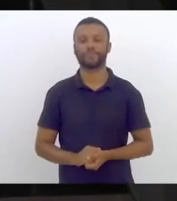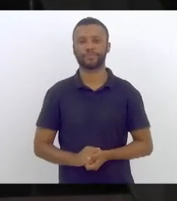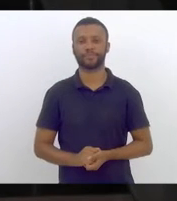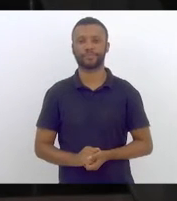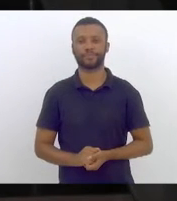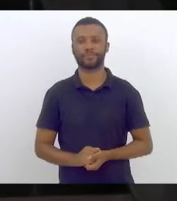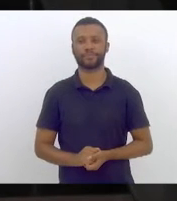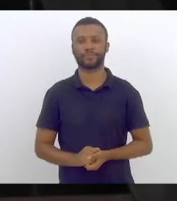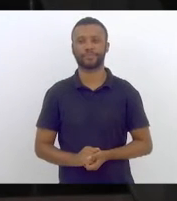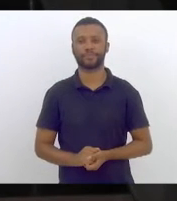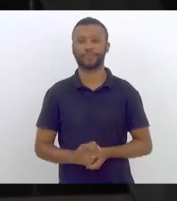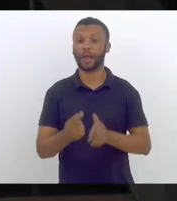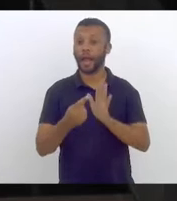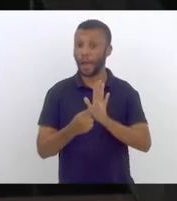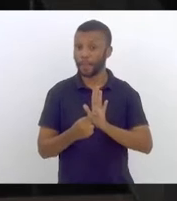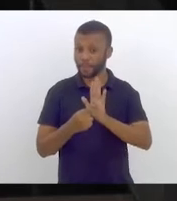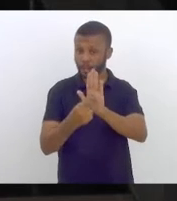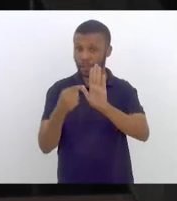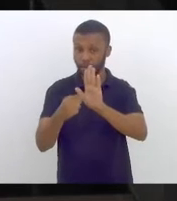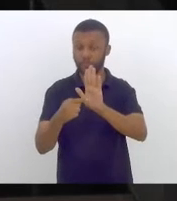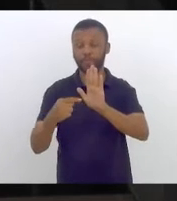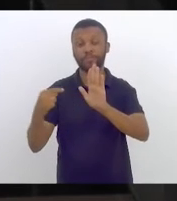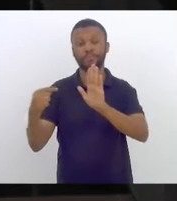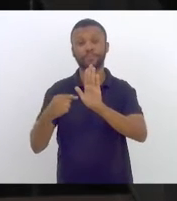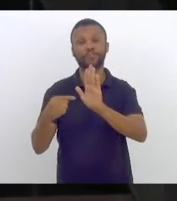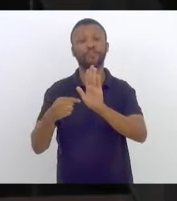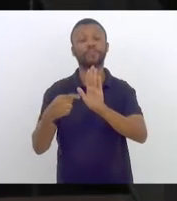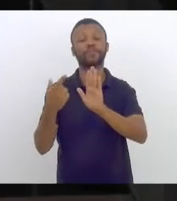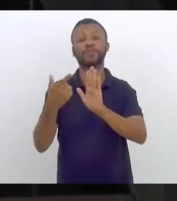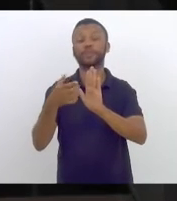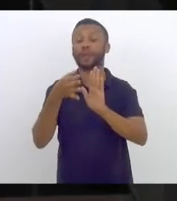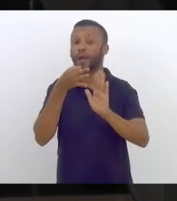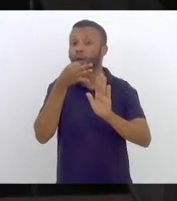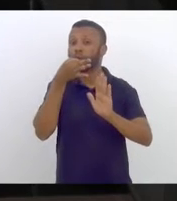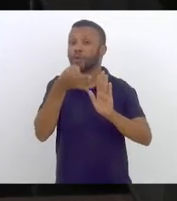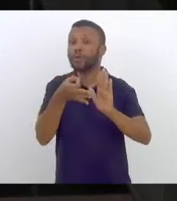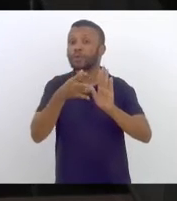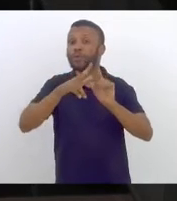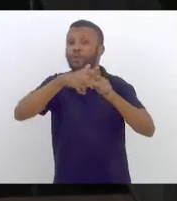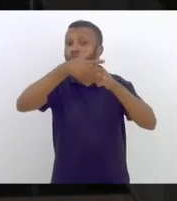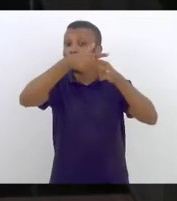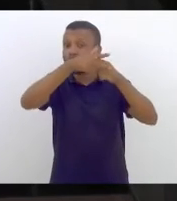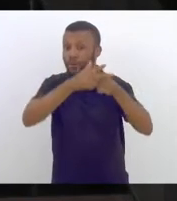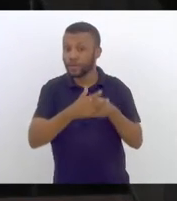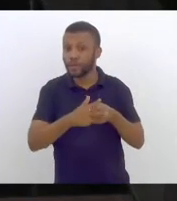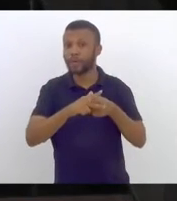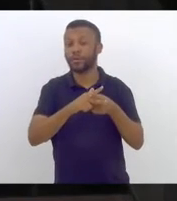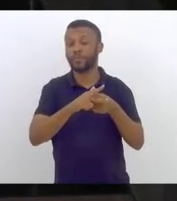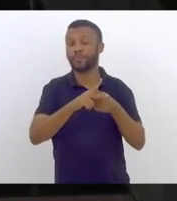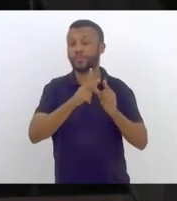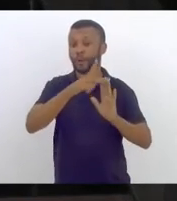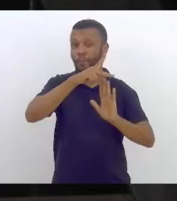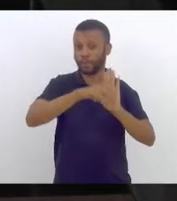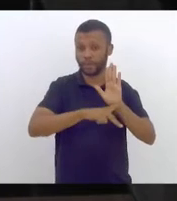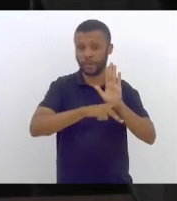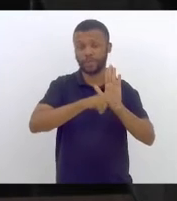Apresentação, deputado Ferreirinha, apresentação de emendas ao projeto de lei